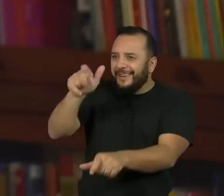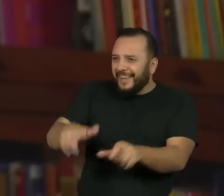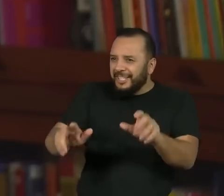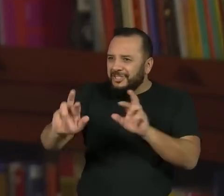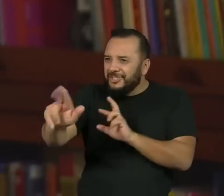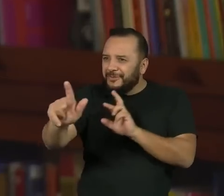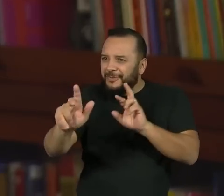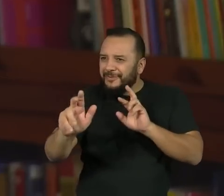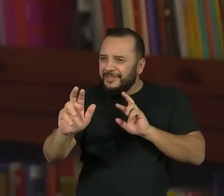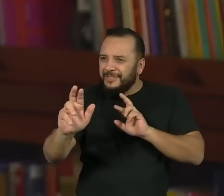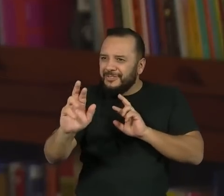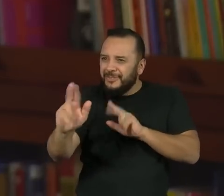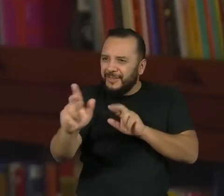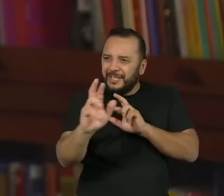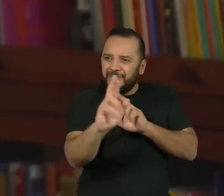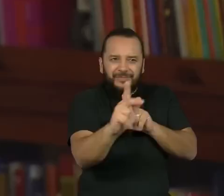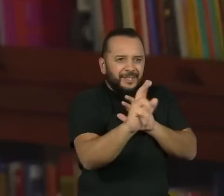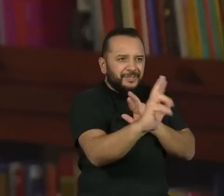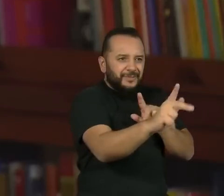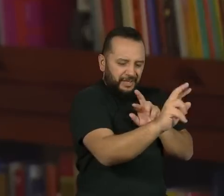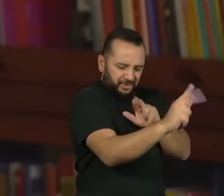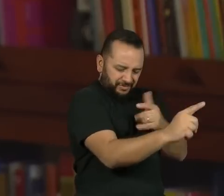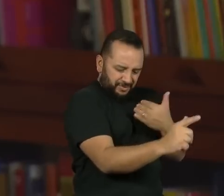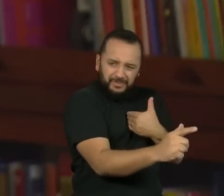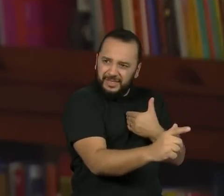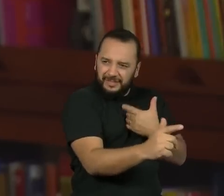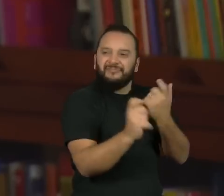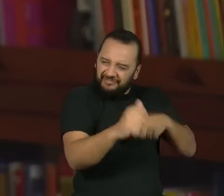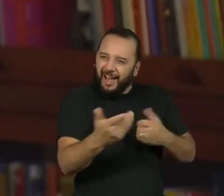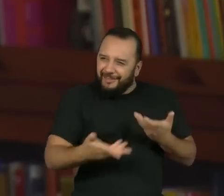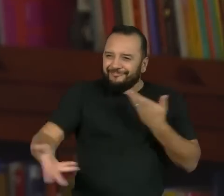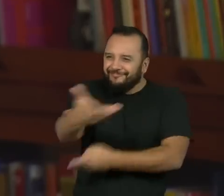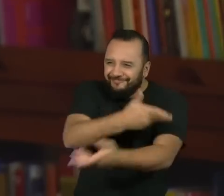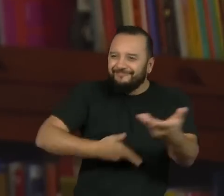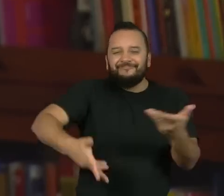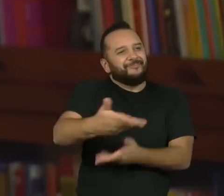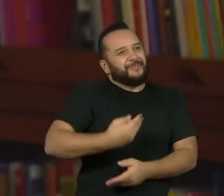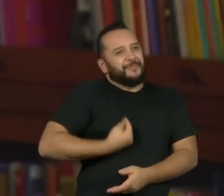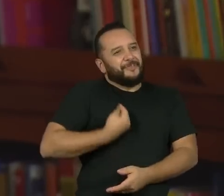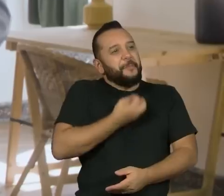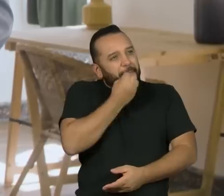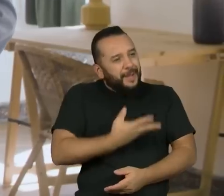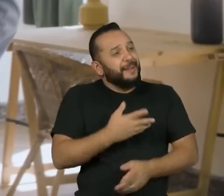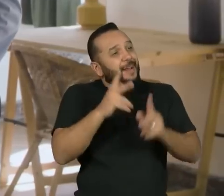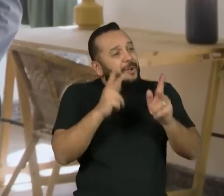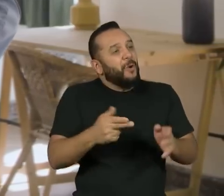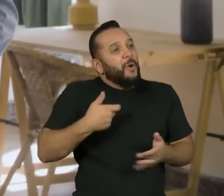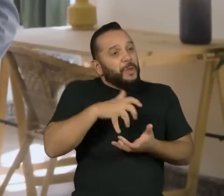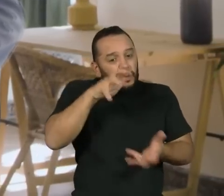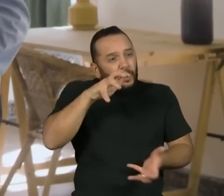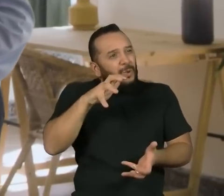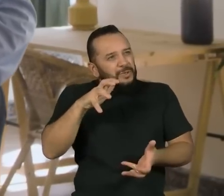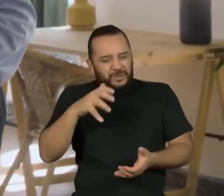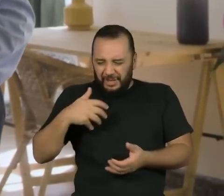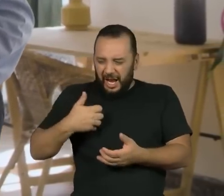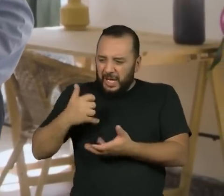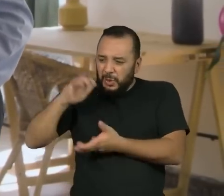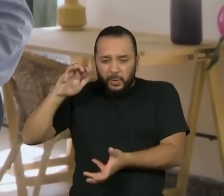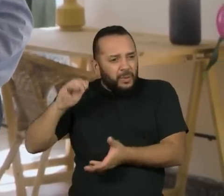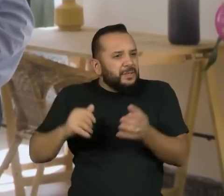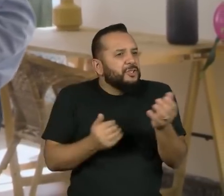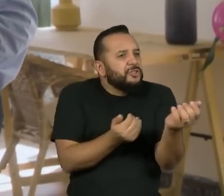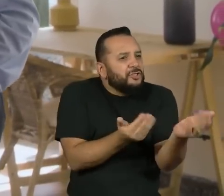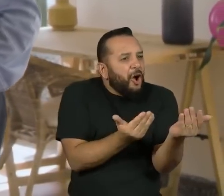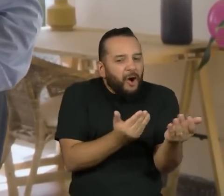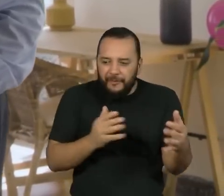dos velhos, por exemplo, com sujeitos de outras idades, né? Essa é a vida que